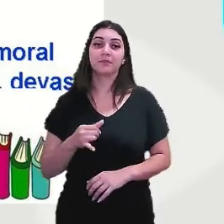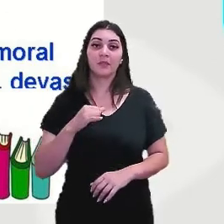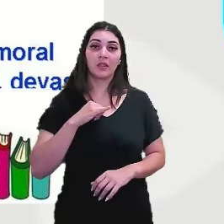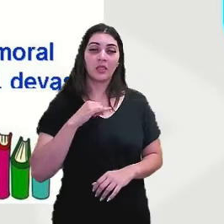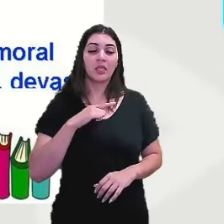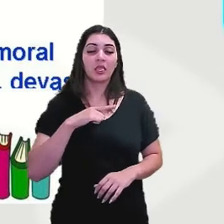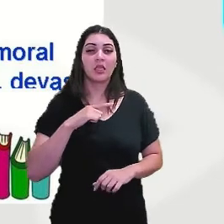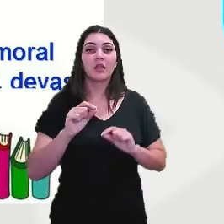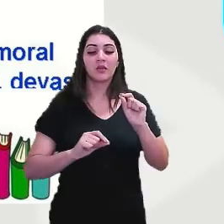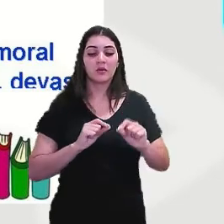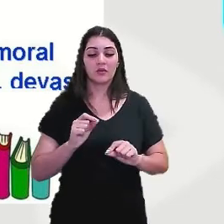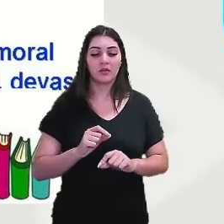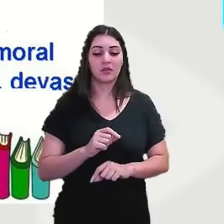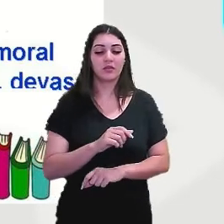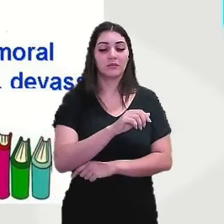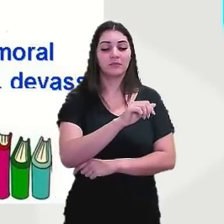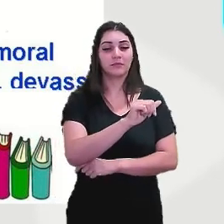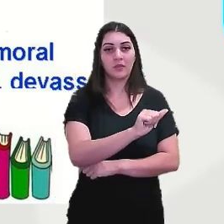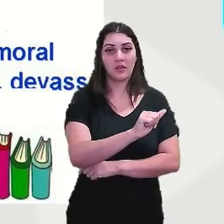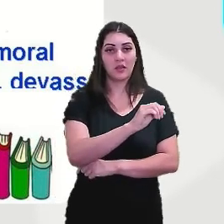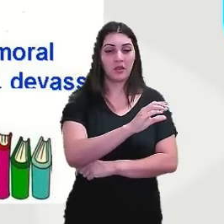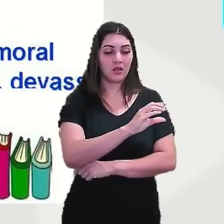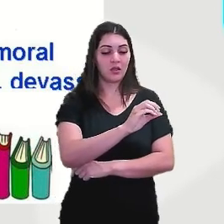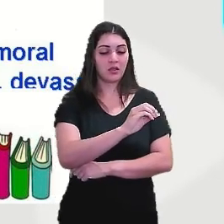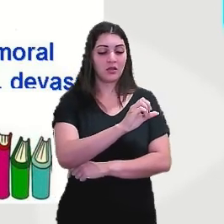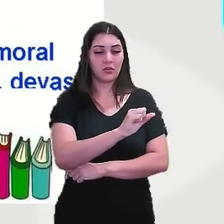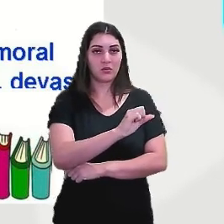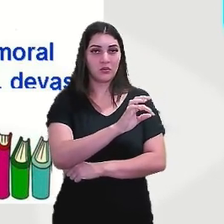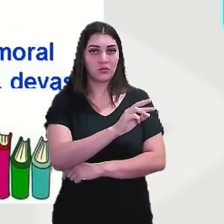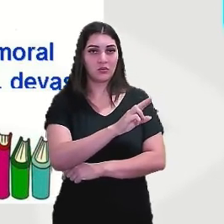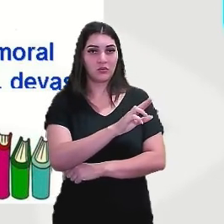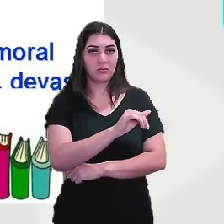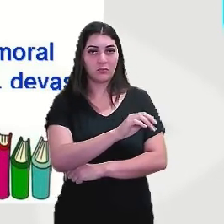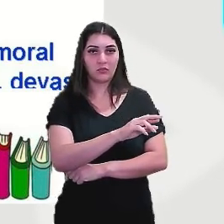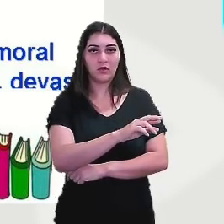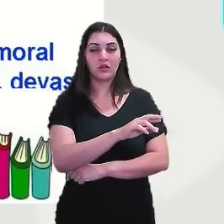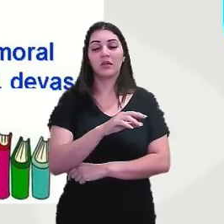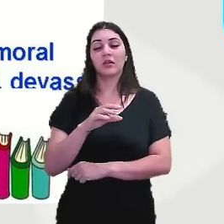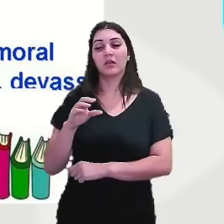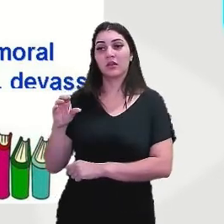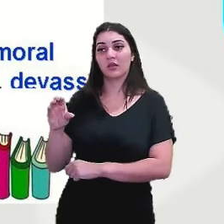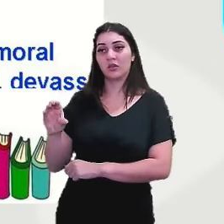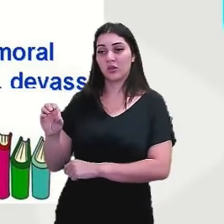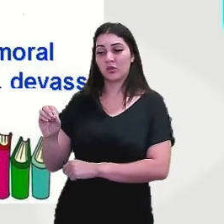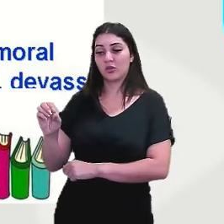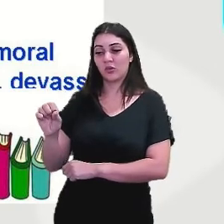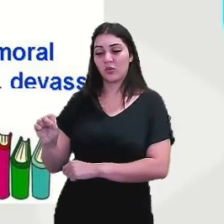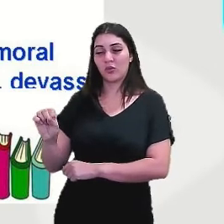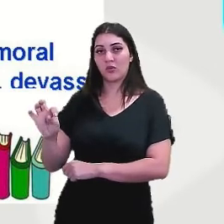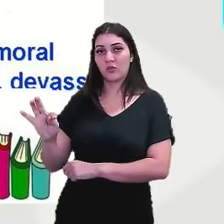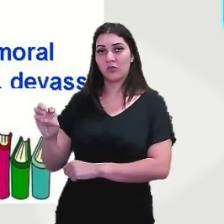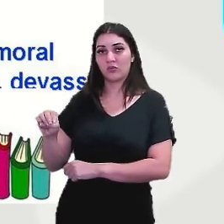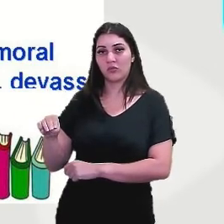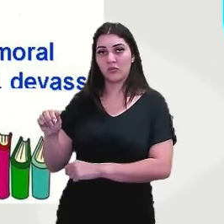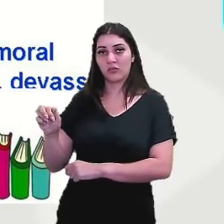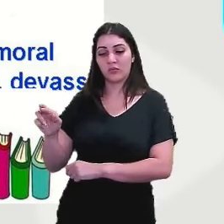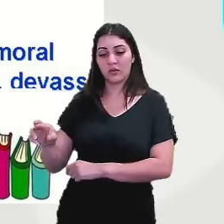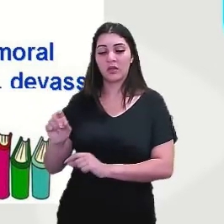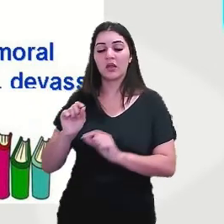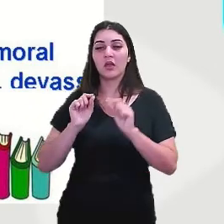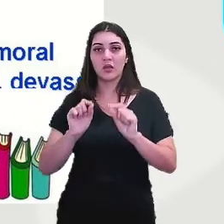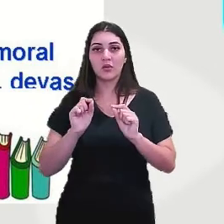um leite na mesa, aí você vai pegar um papel para absorver aquele leite.